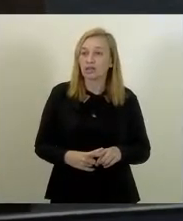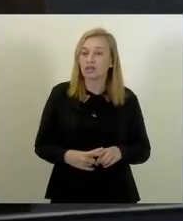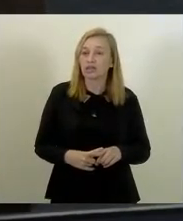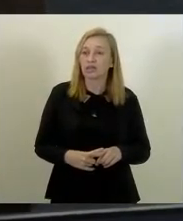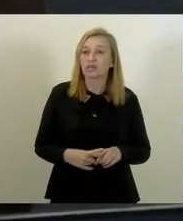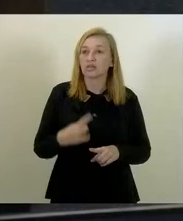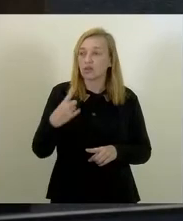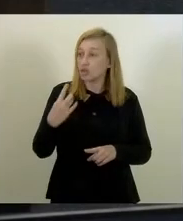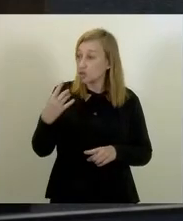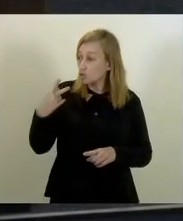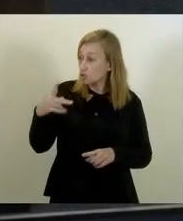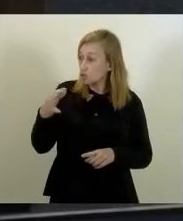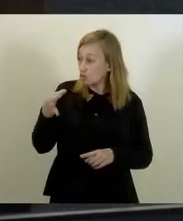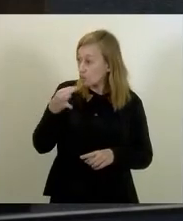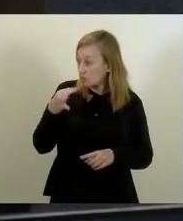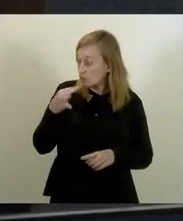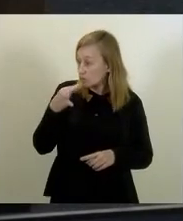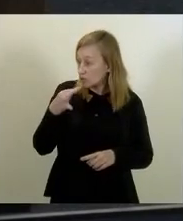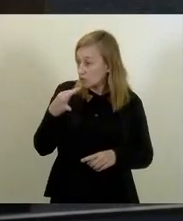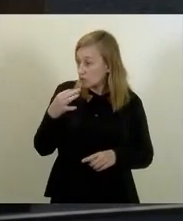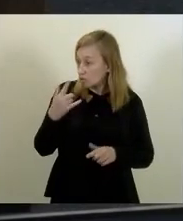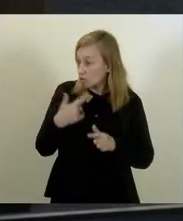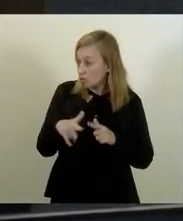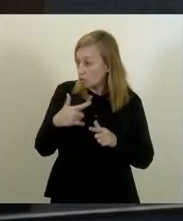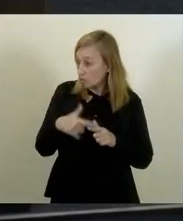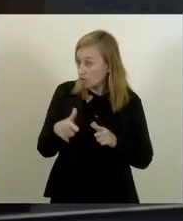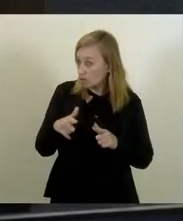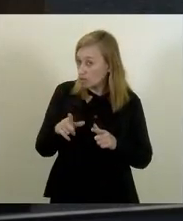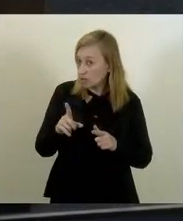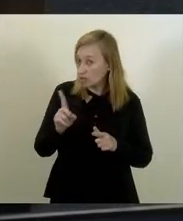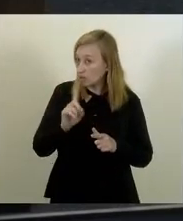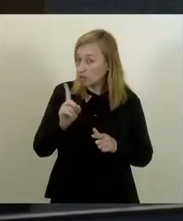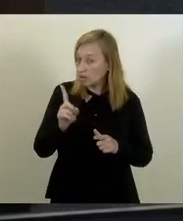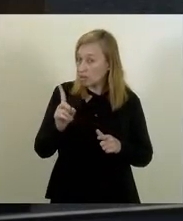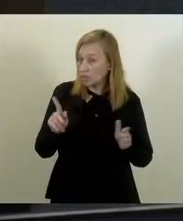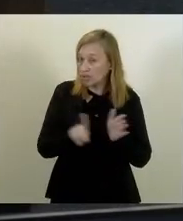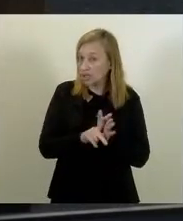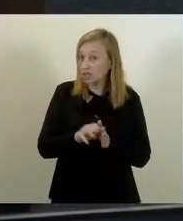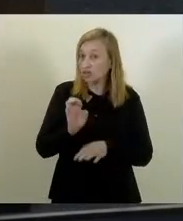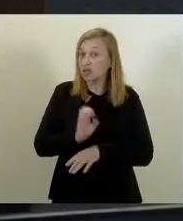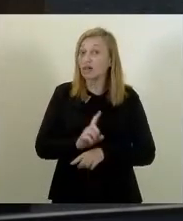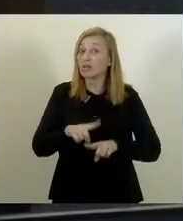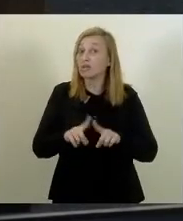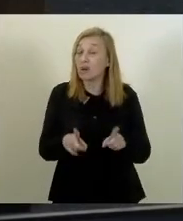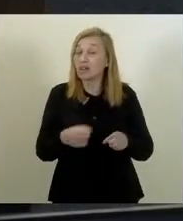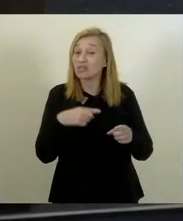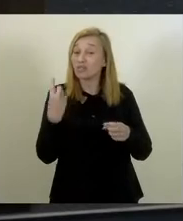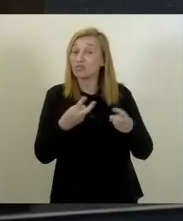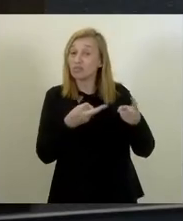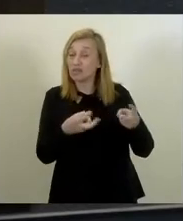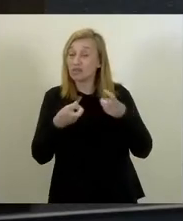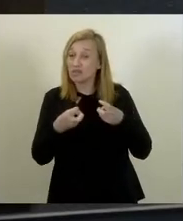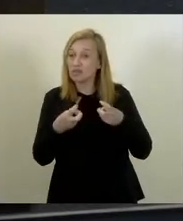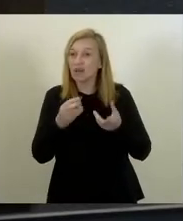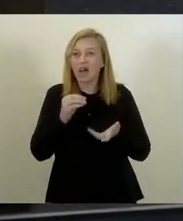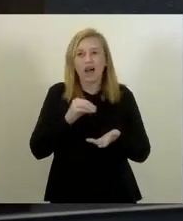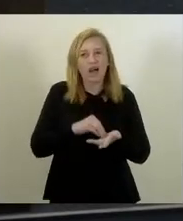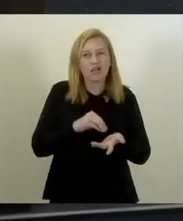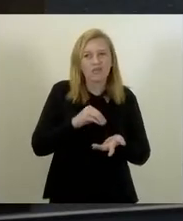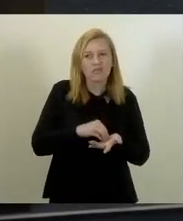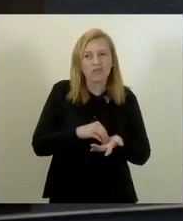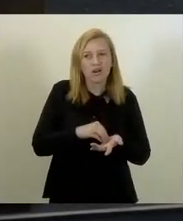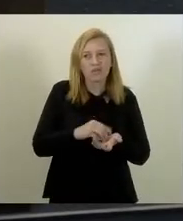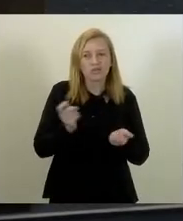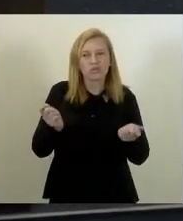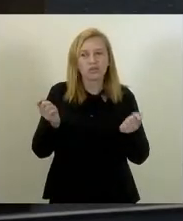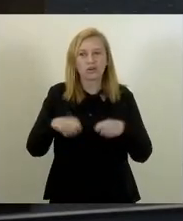seu argumento que esse problema não é causado pelo Estado, mas a gente percebe a impotência do